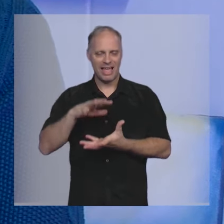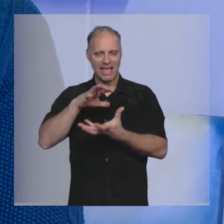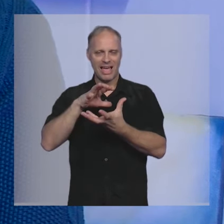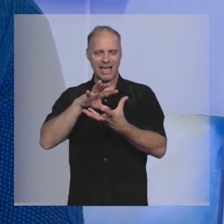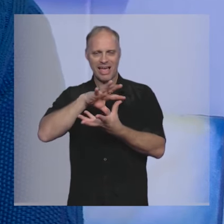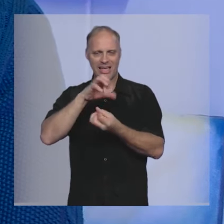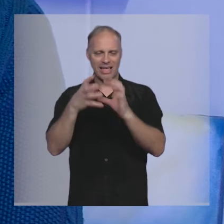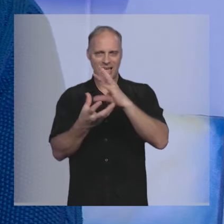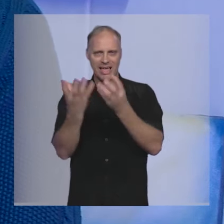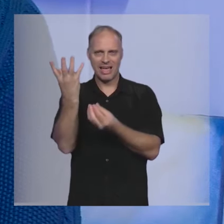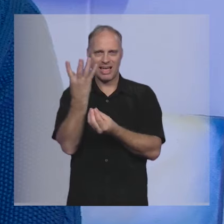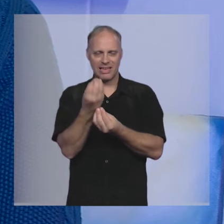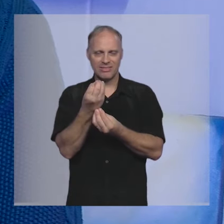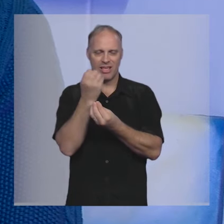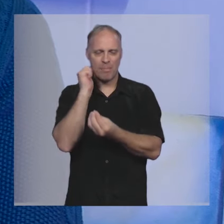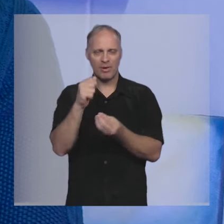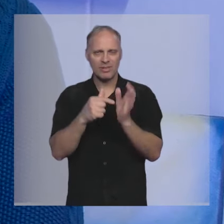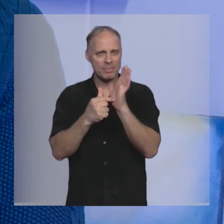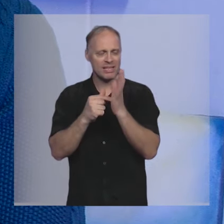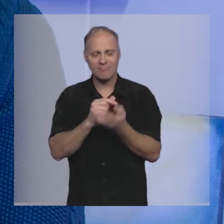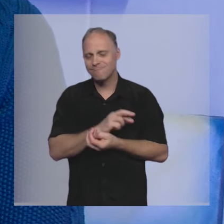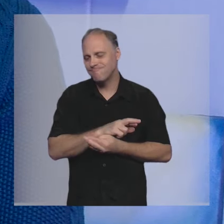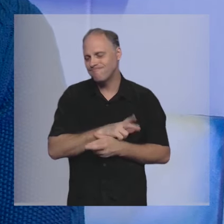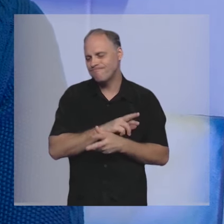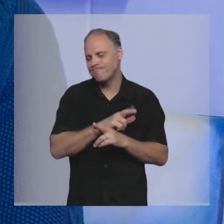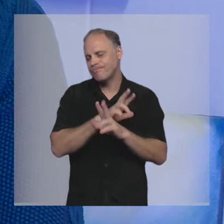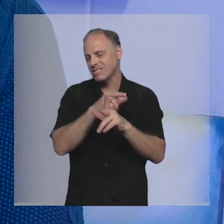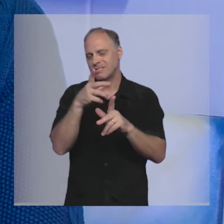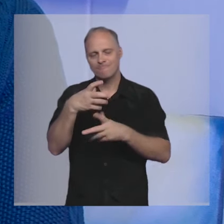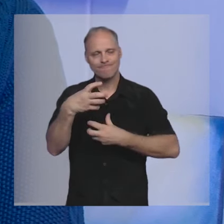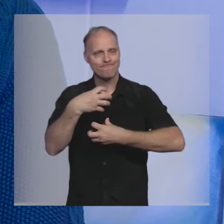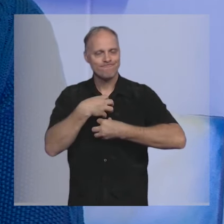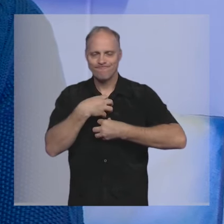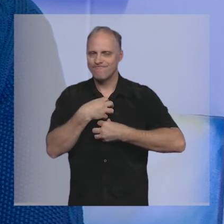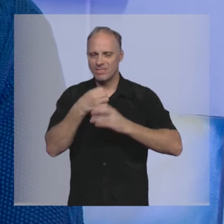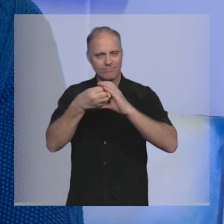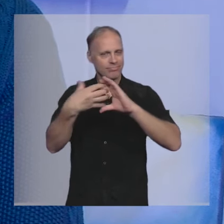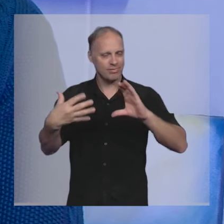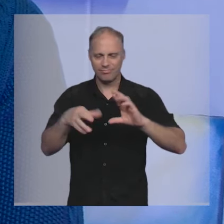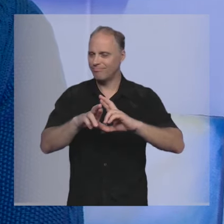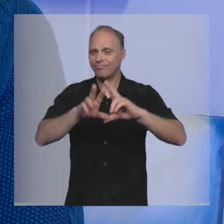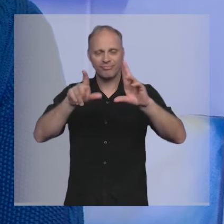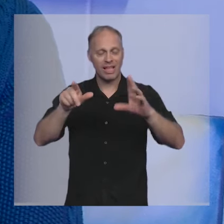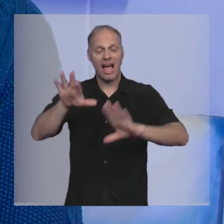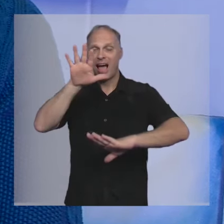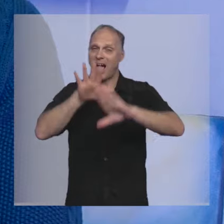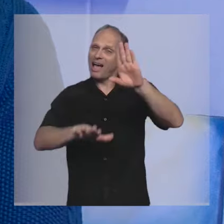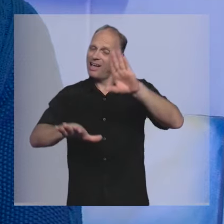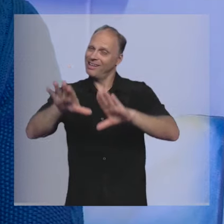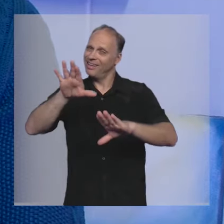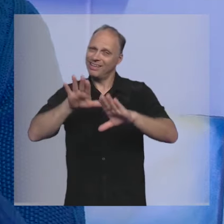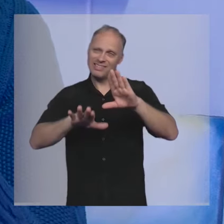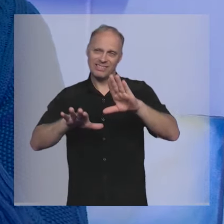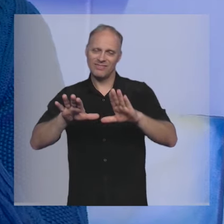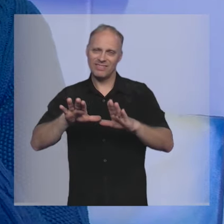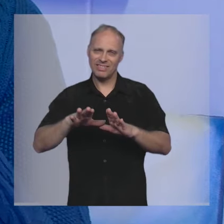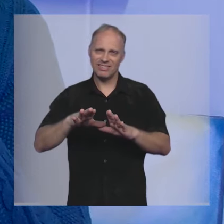Bom, a arte pode se manifestar de muitas maneiras, né? Às vezes, de